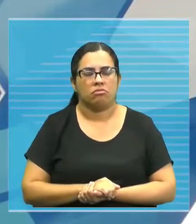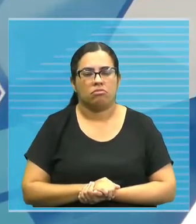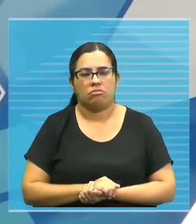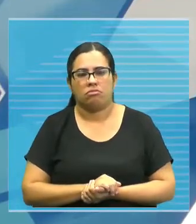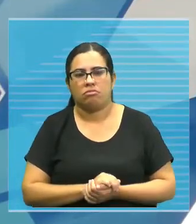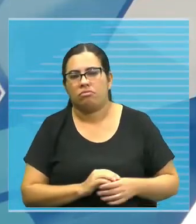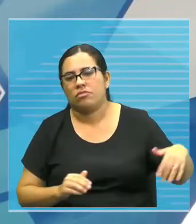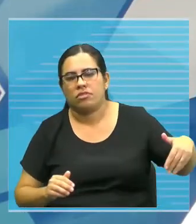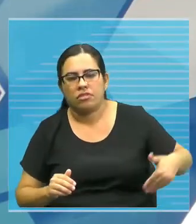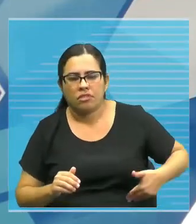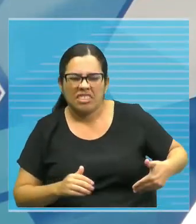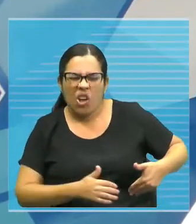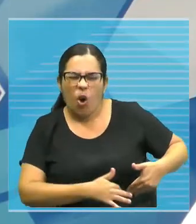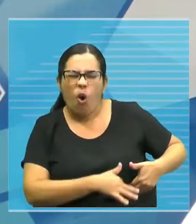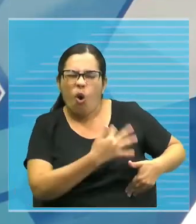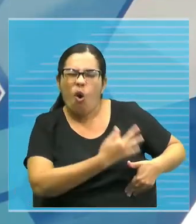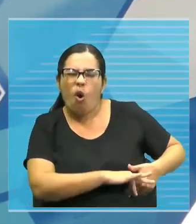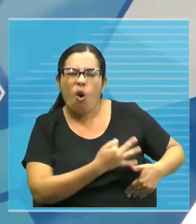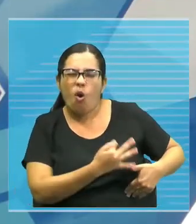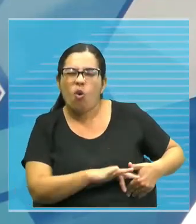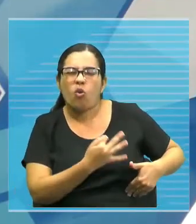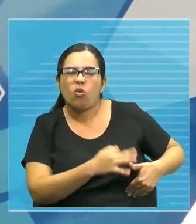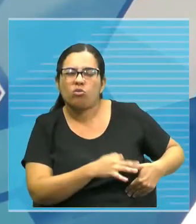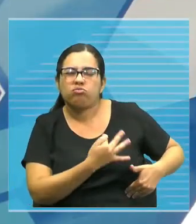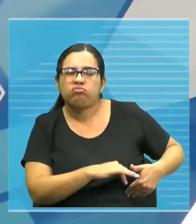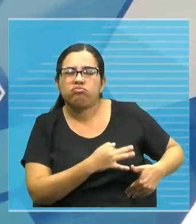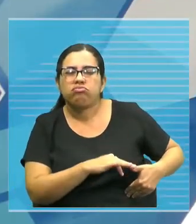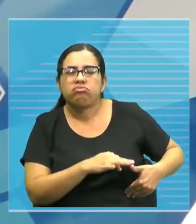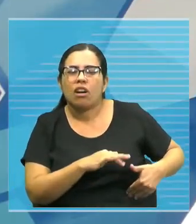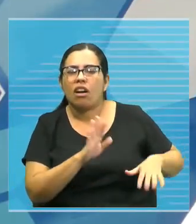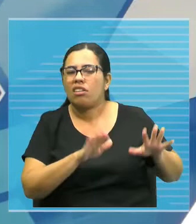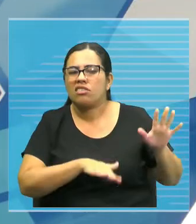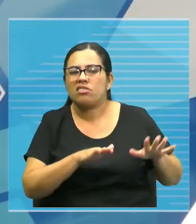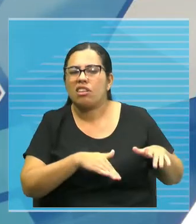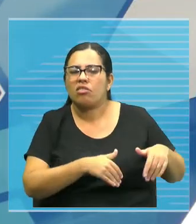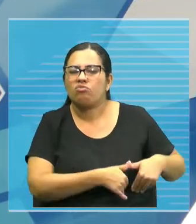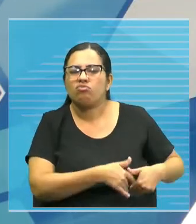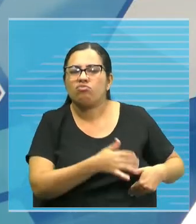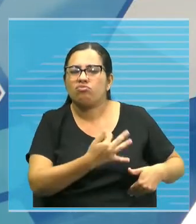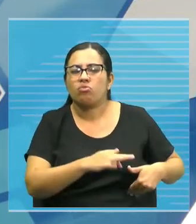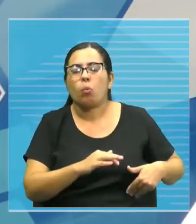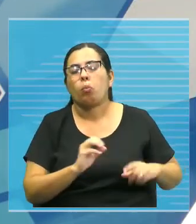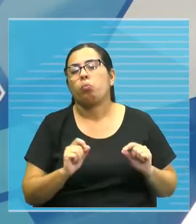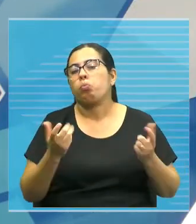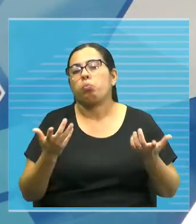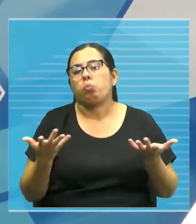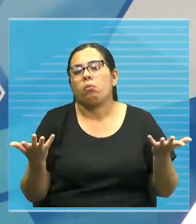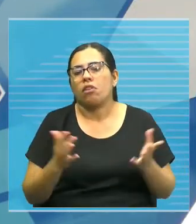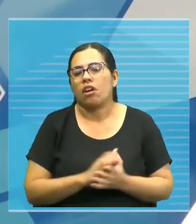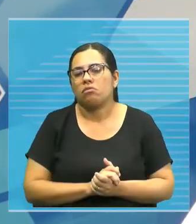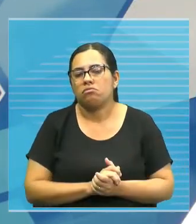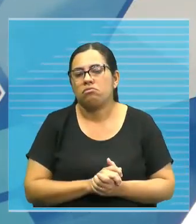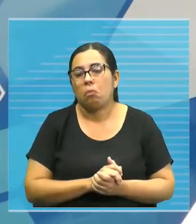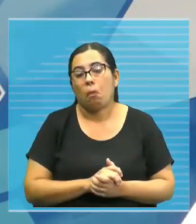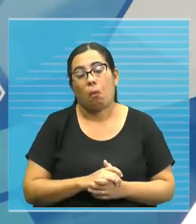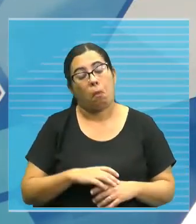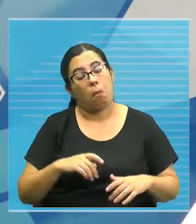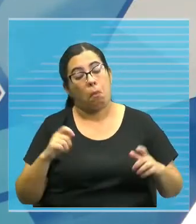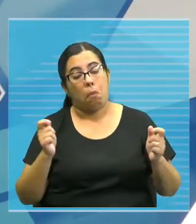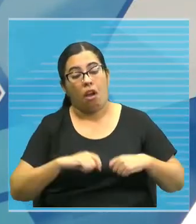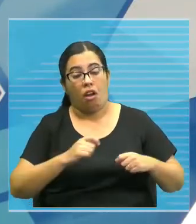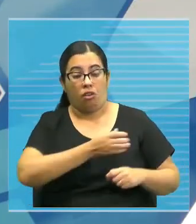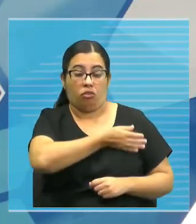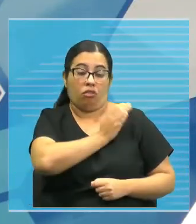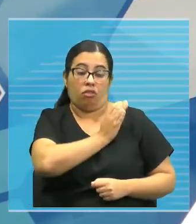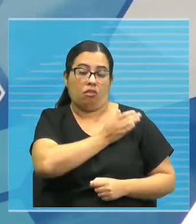esquerdo, né? Sente uma dor do lado esquerdo, e aí ele jamais imagina que pode ser problema